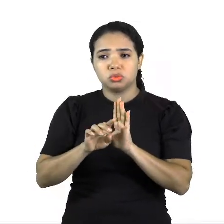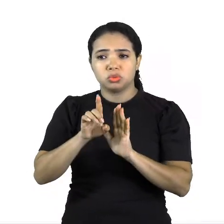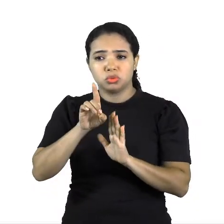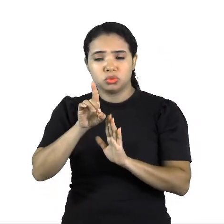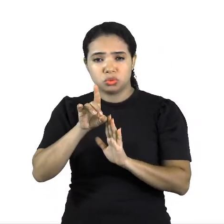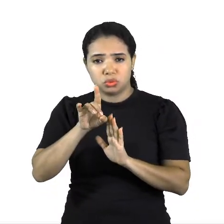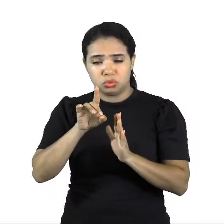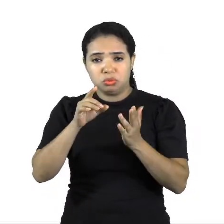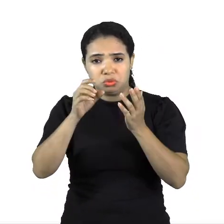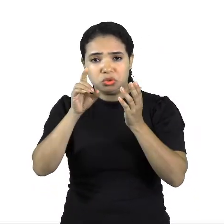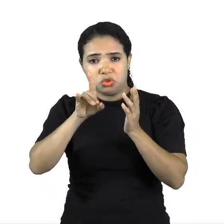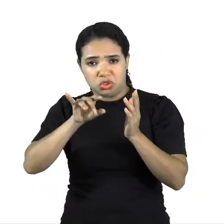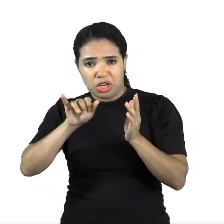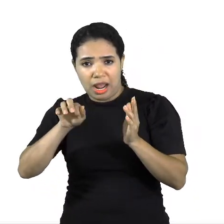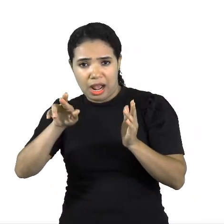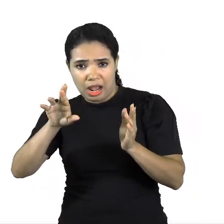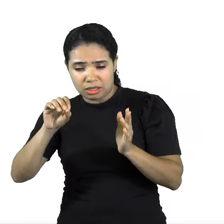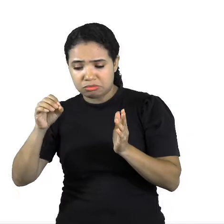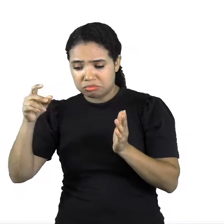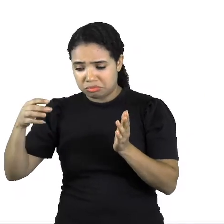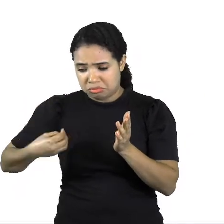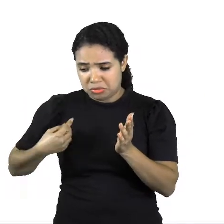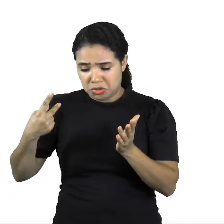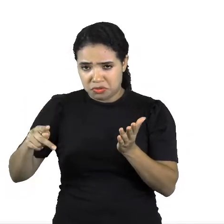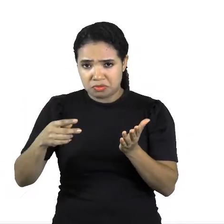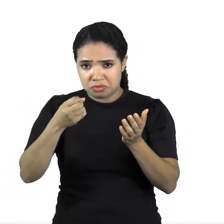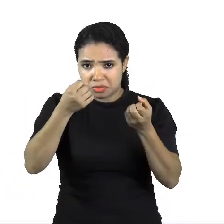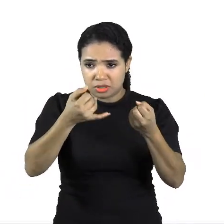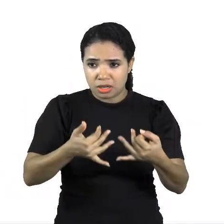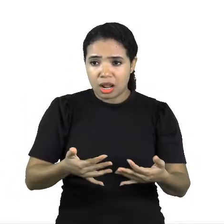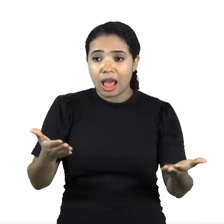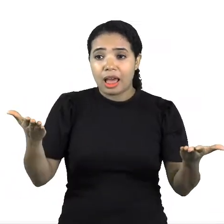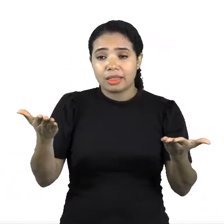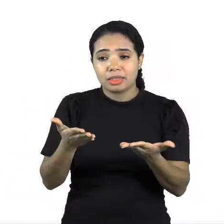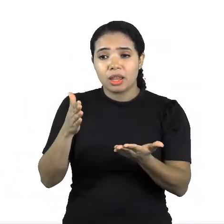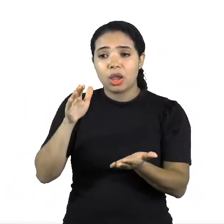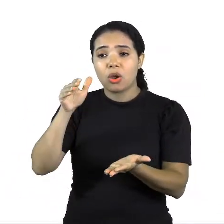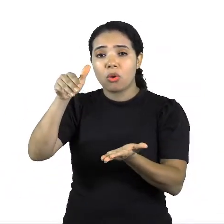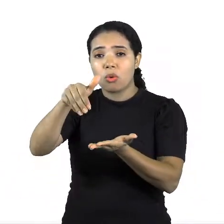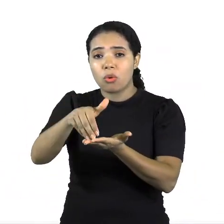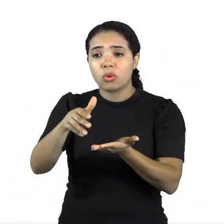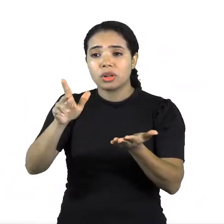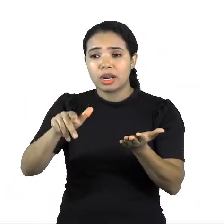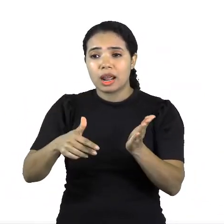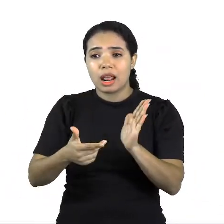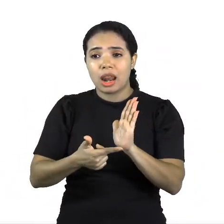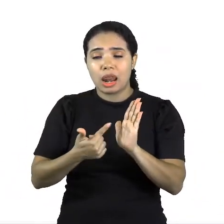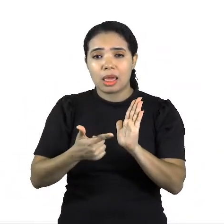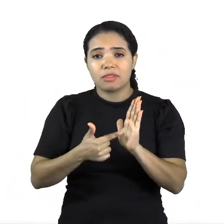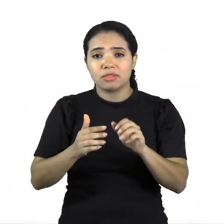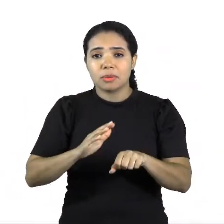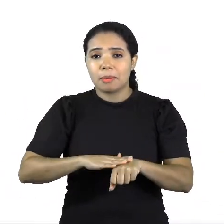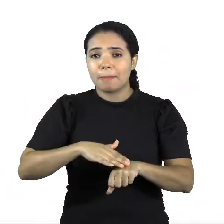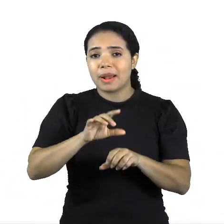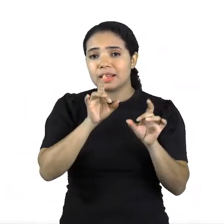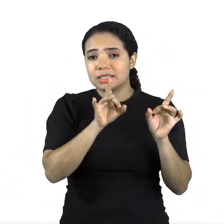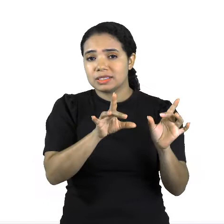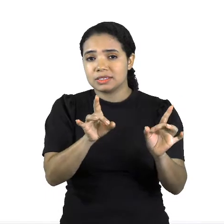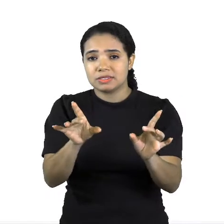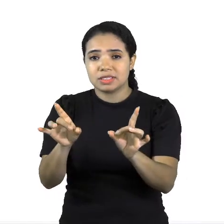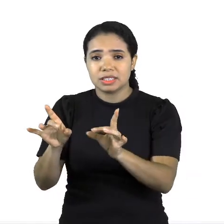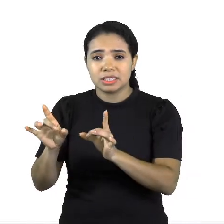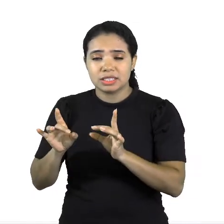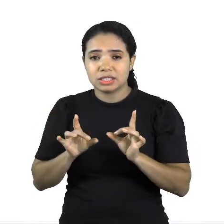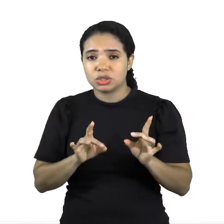confessional, o Diário de Anne Frank até hoje figura na lista dos livros mais vendidos do